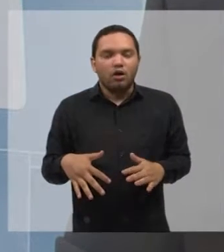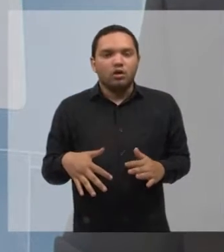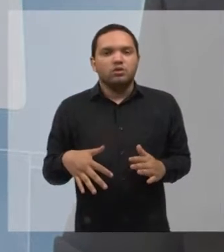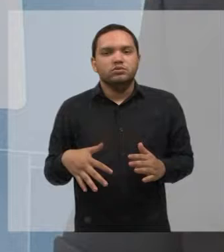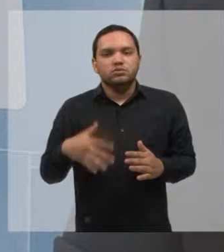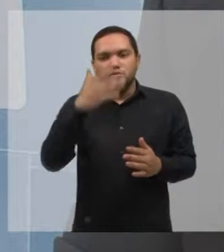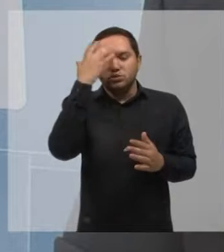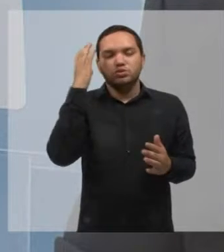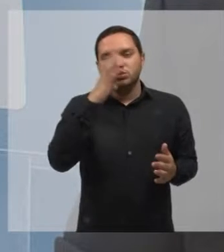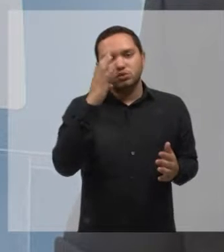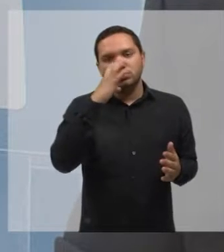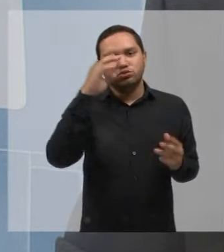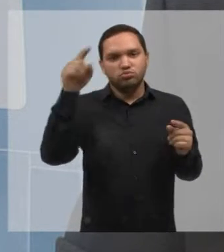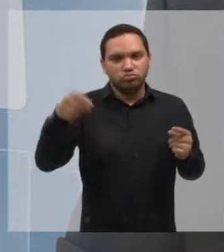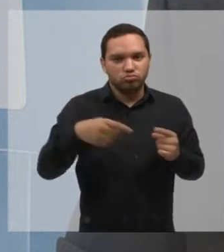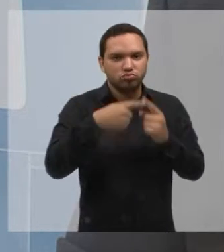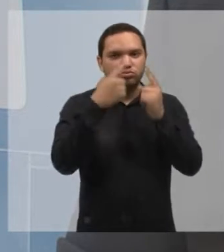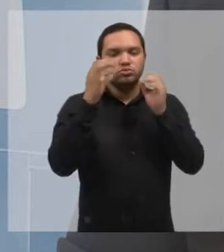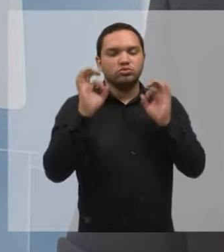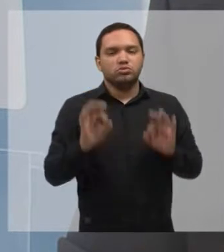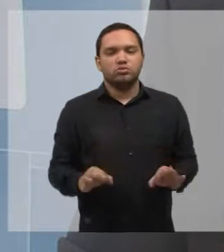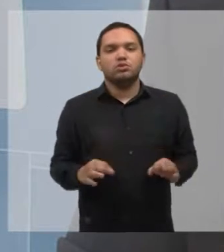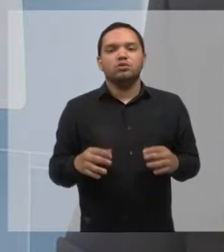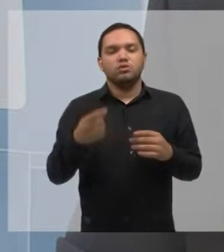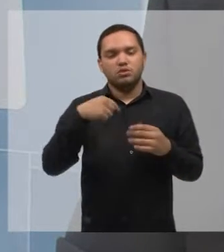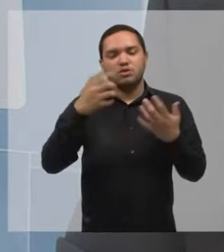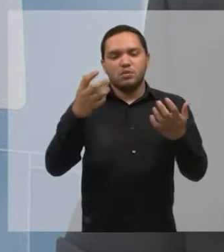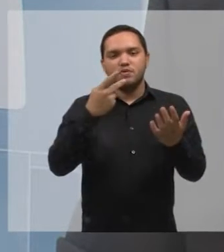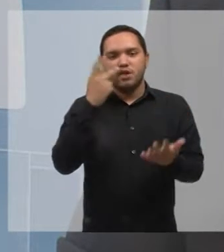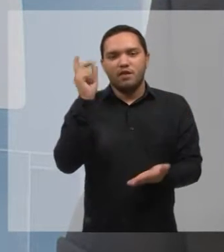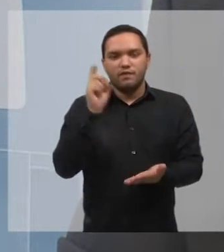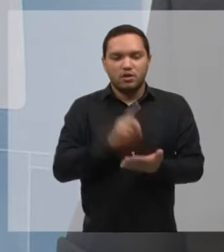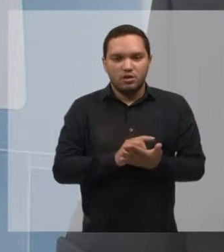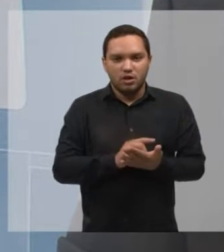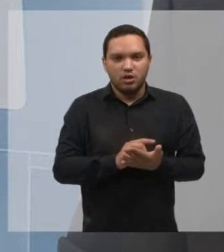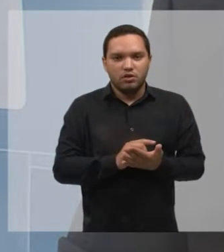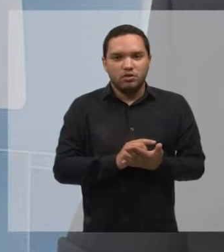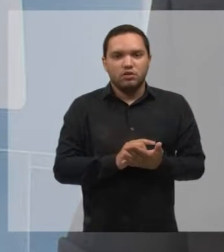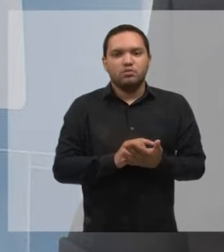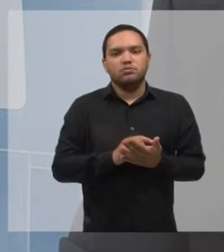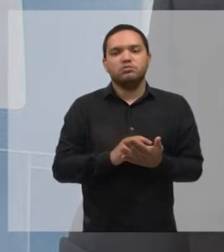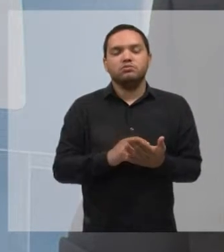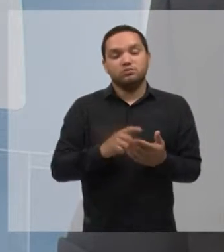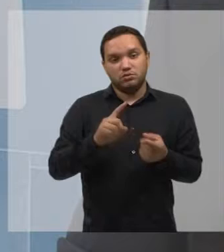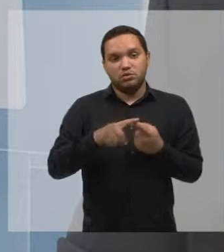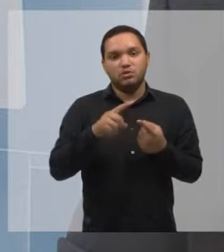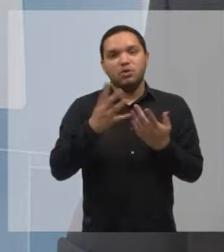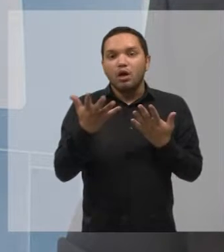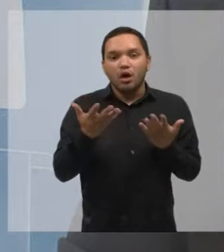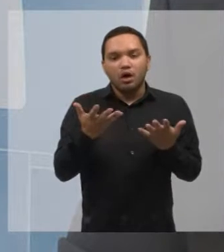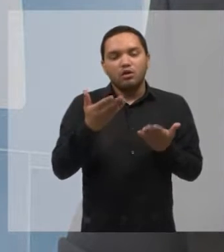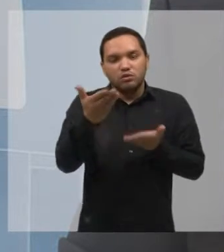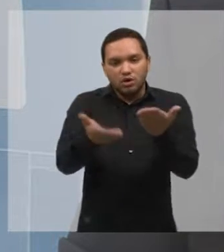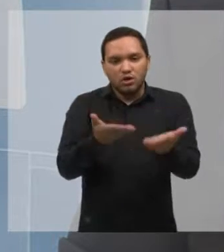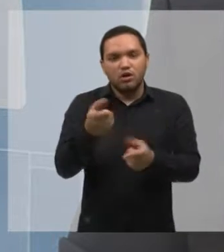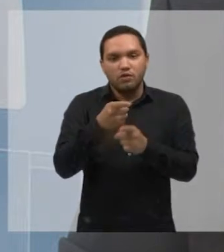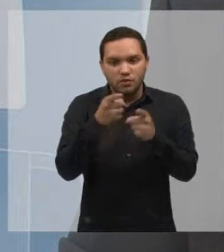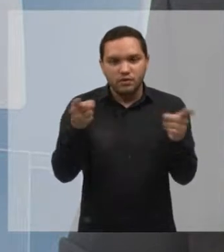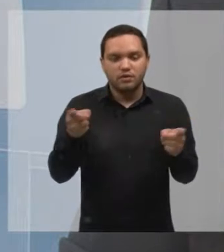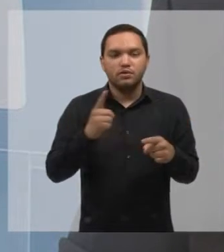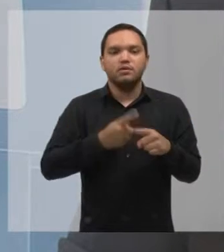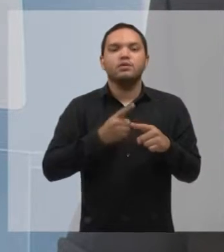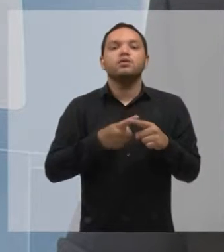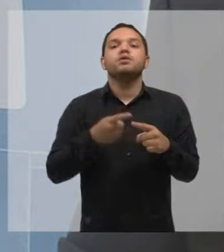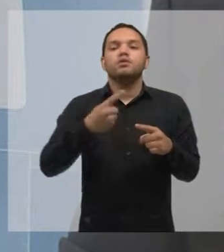do telespectador. A gente visa a verdade e agradar a você. Essa é a nossa função aqui, porque uma das nossas funções